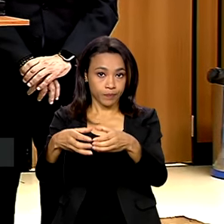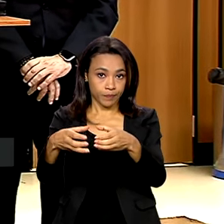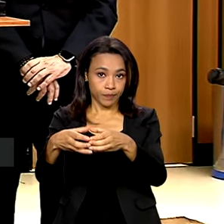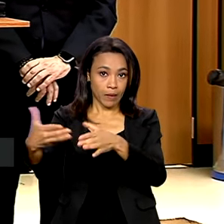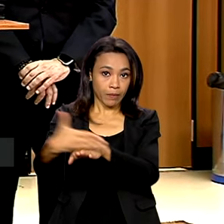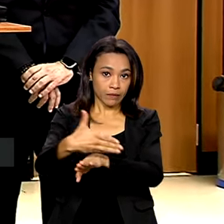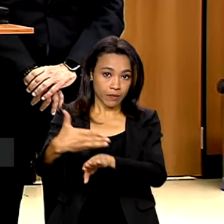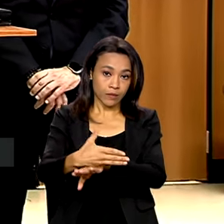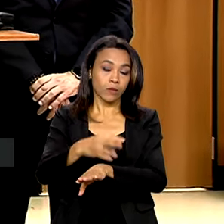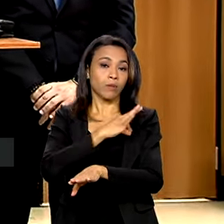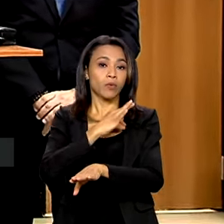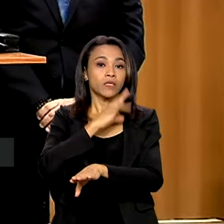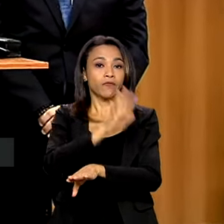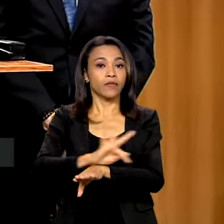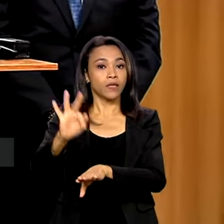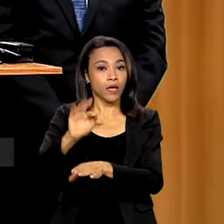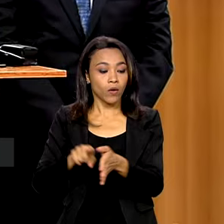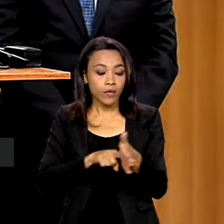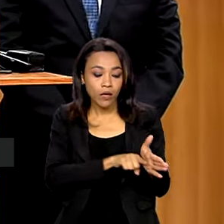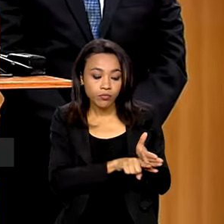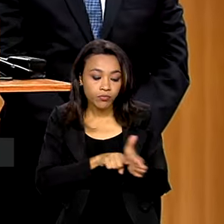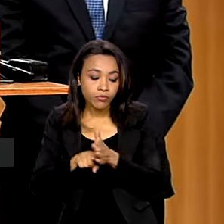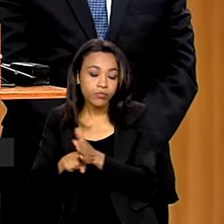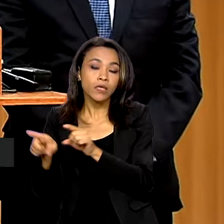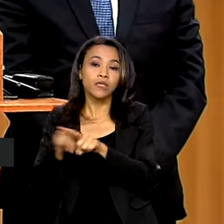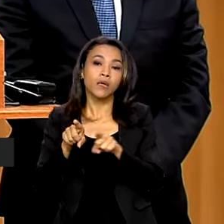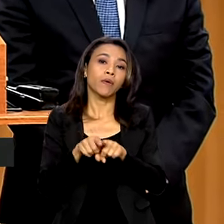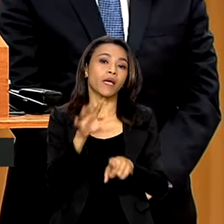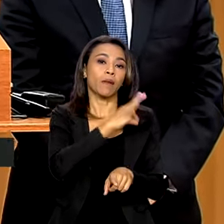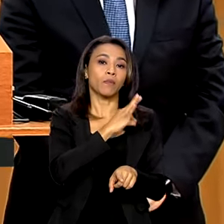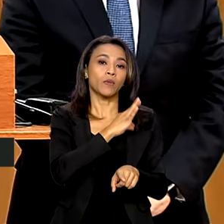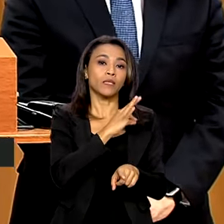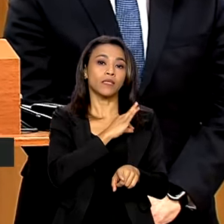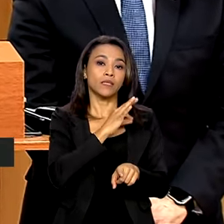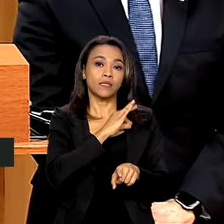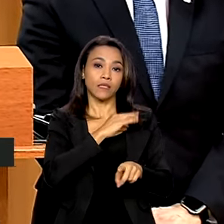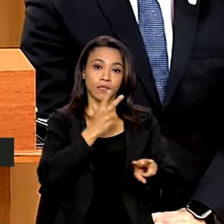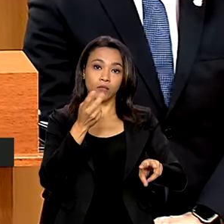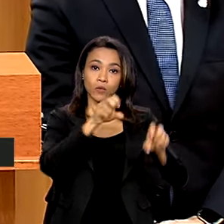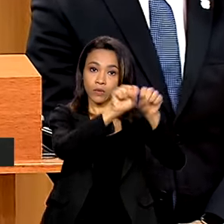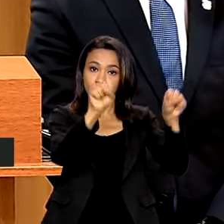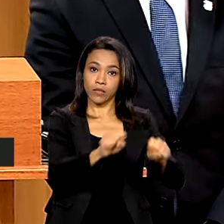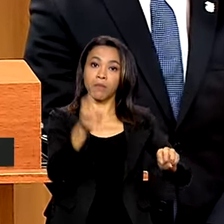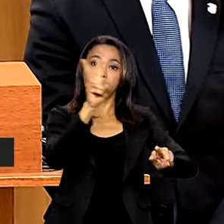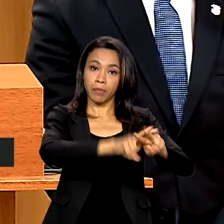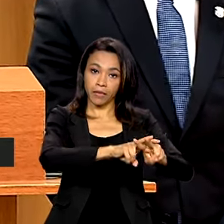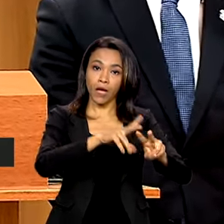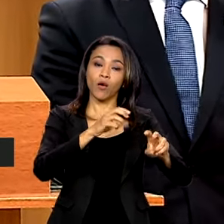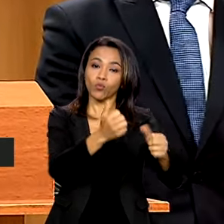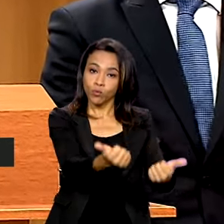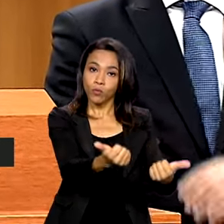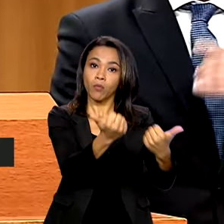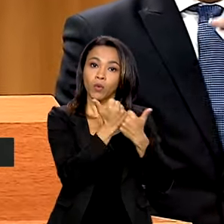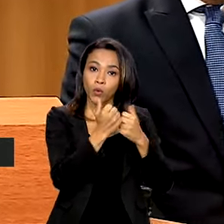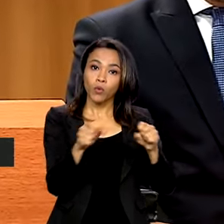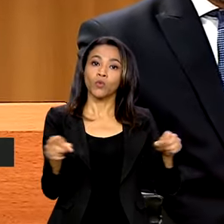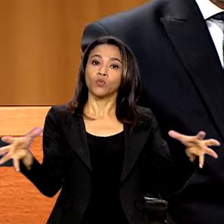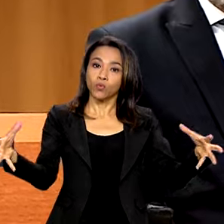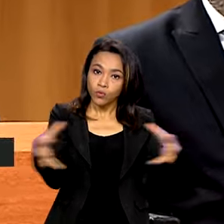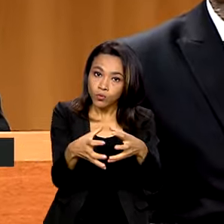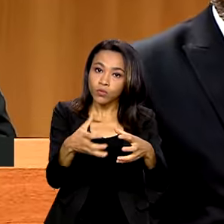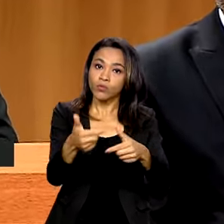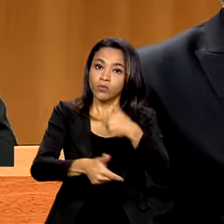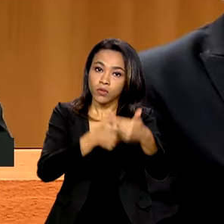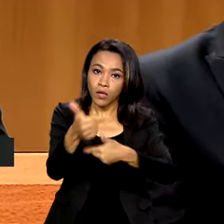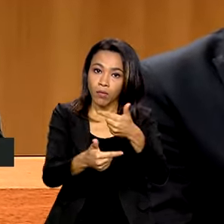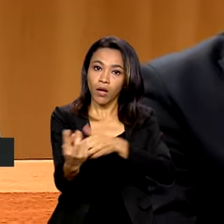investigações. A Polícia Penal Federal também mobilizada com esse objetivo e houve um trabalho conjunto entre a